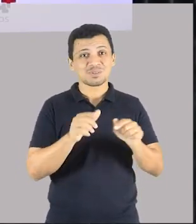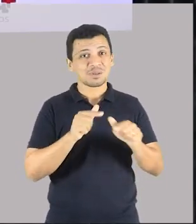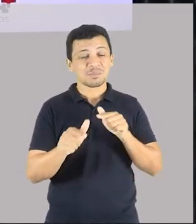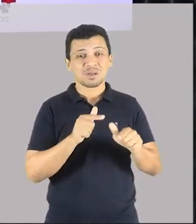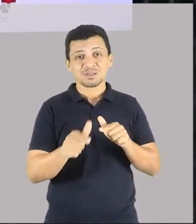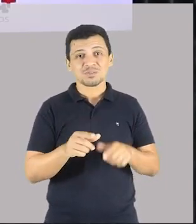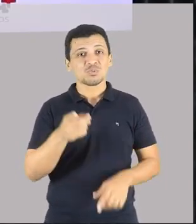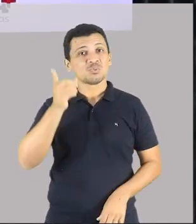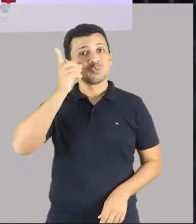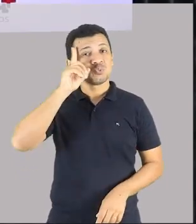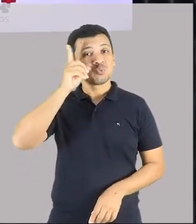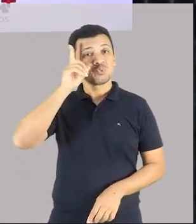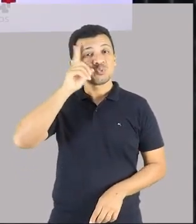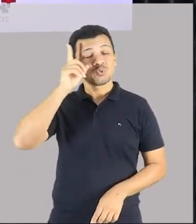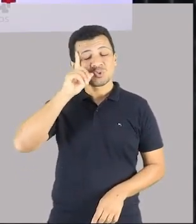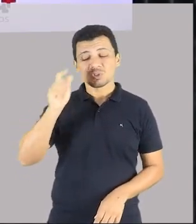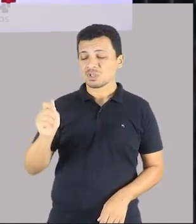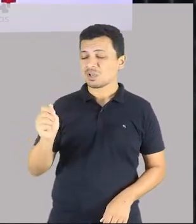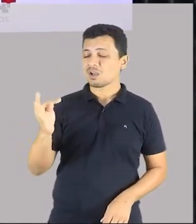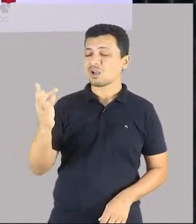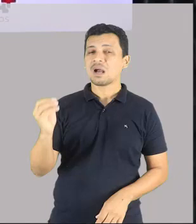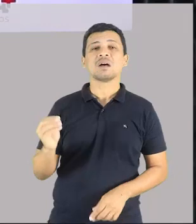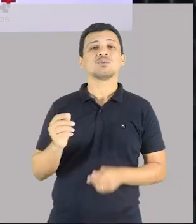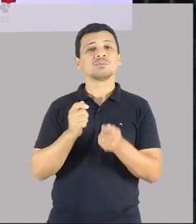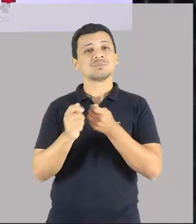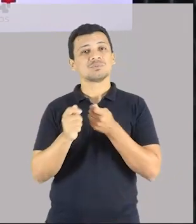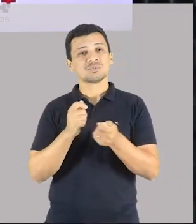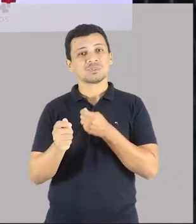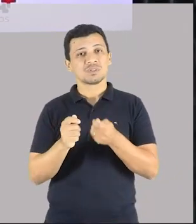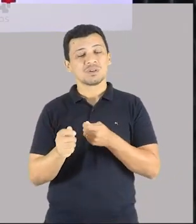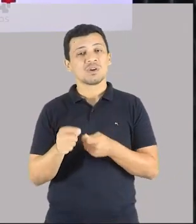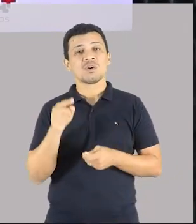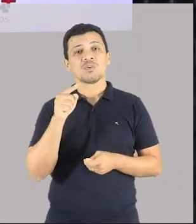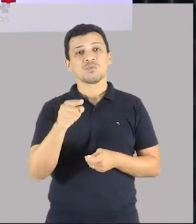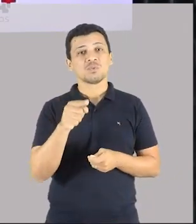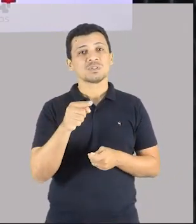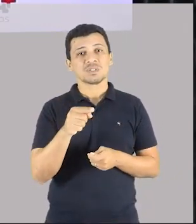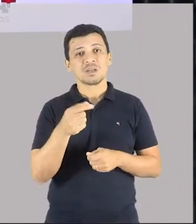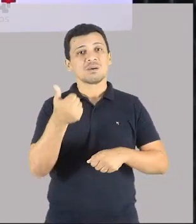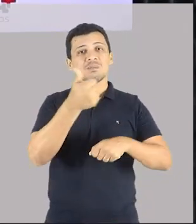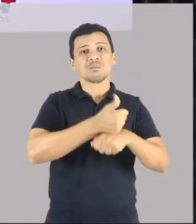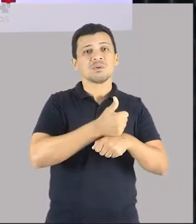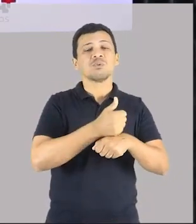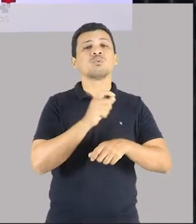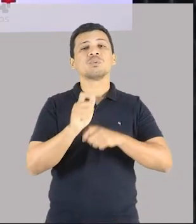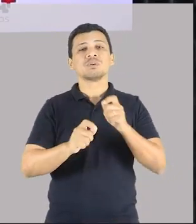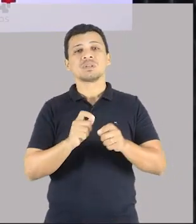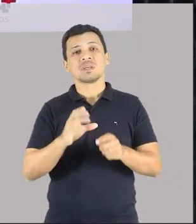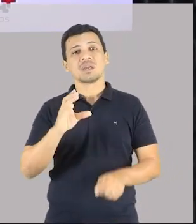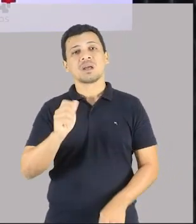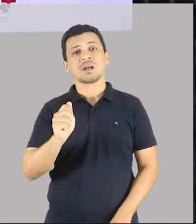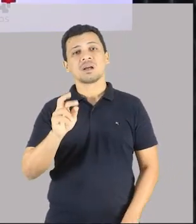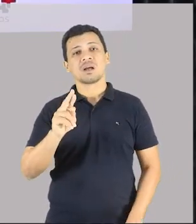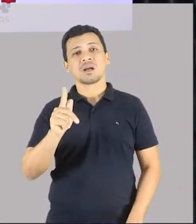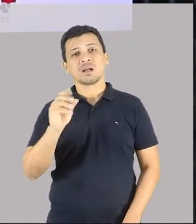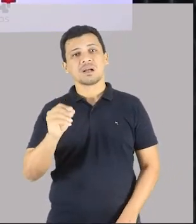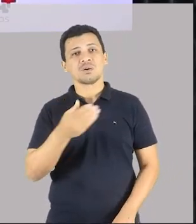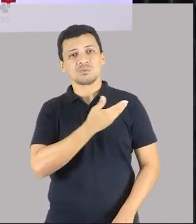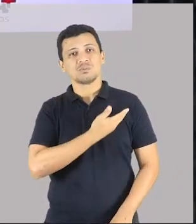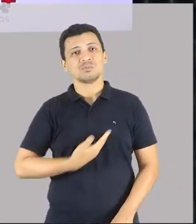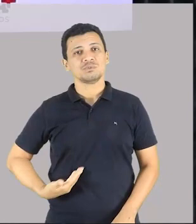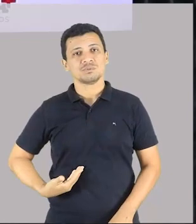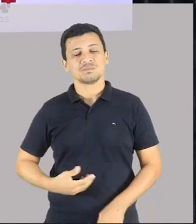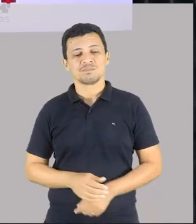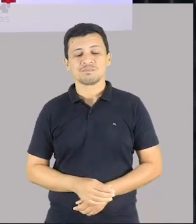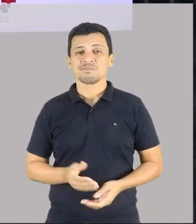lidar diariamente com atos administrativos após assumir o seu cargo público tão almejado. Então,